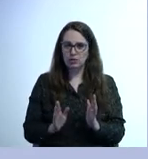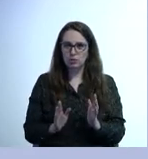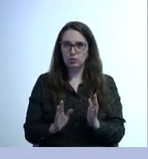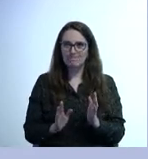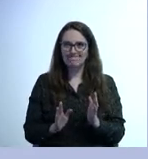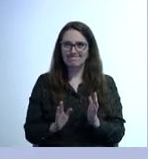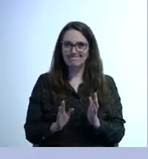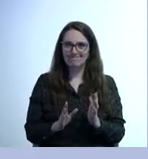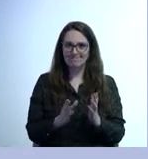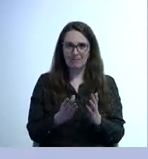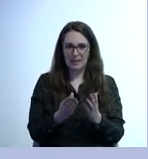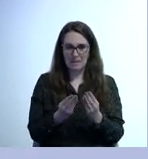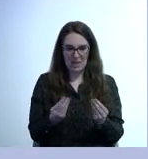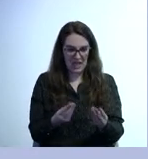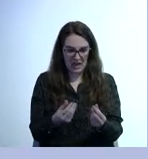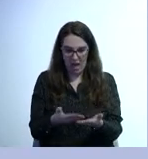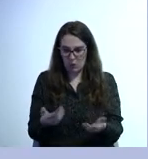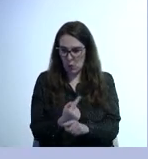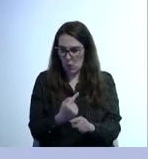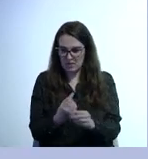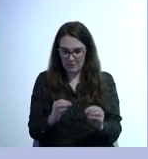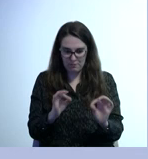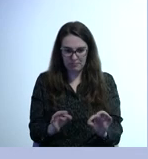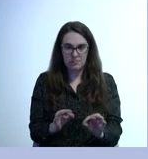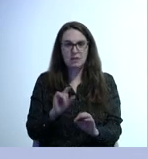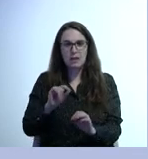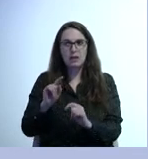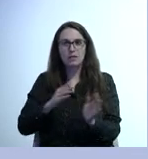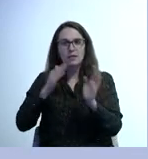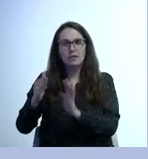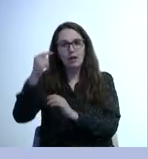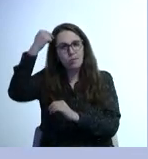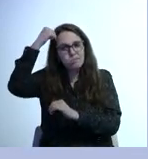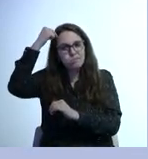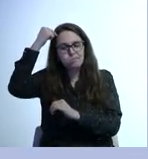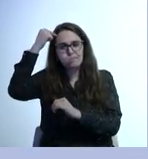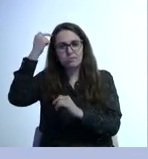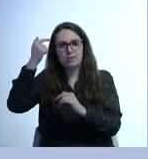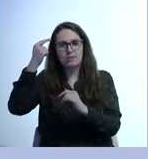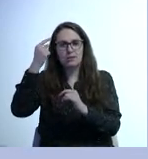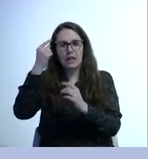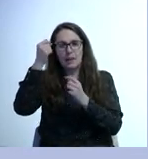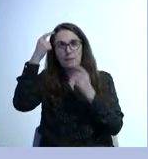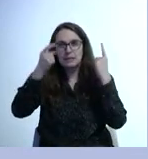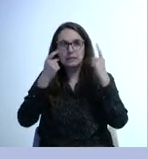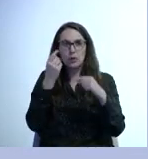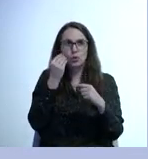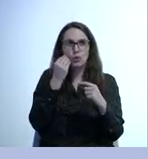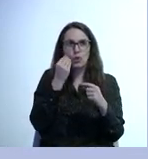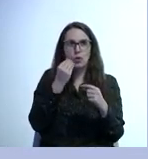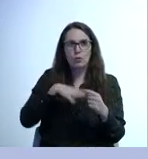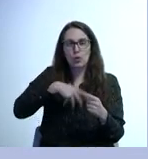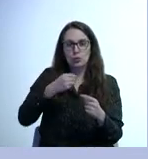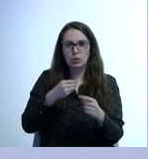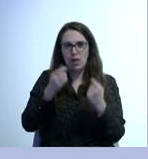tempo, material e matérico, mas também um processo intelectual de relação com o mundo,